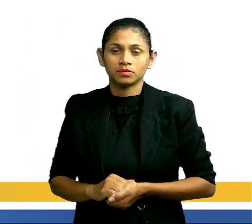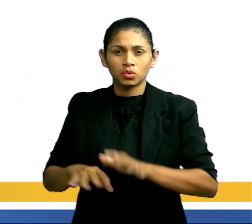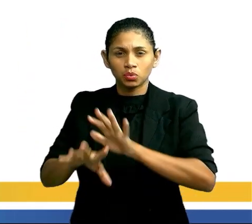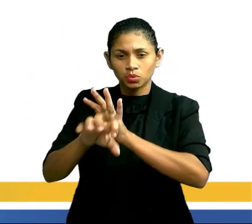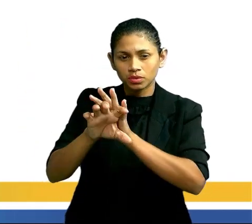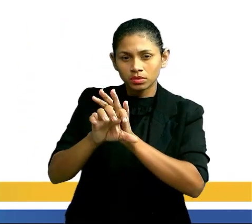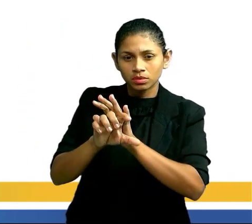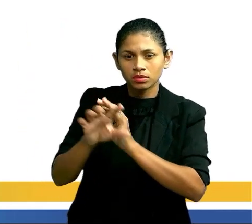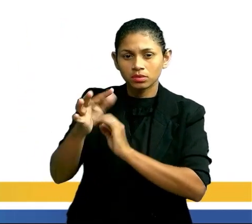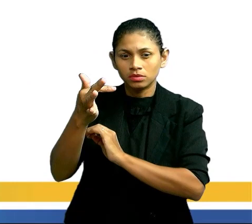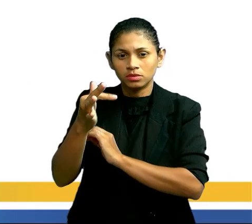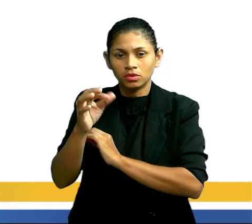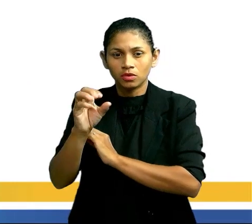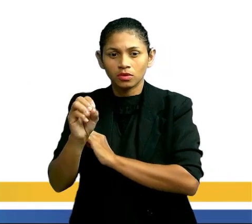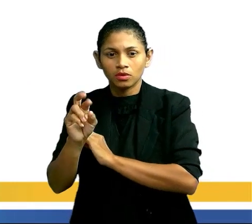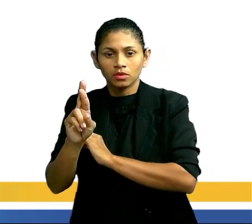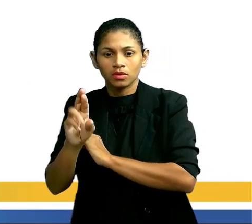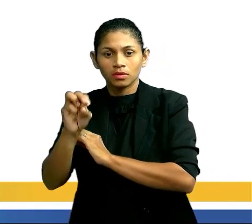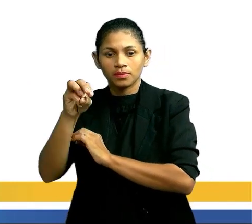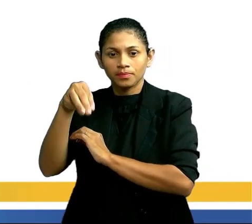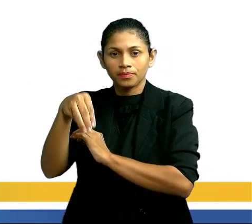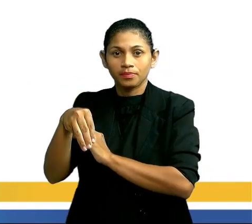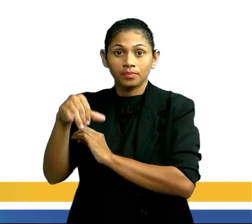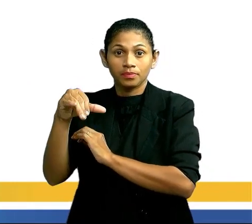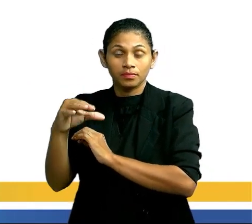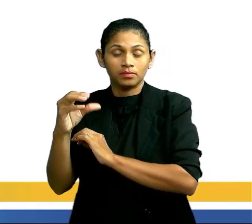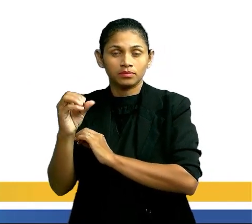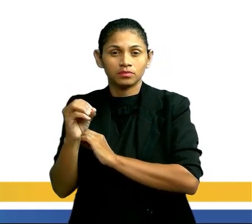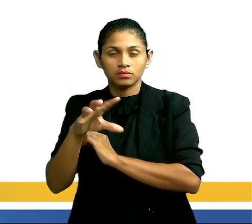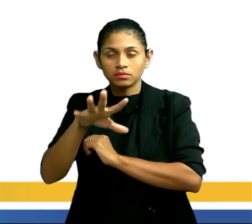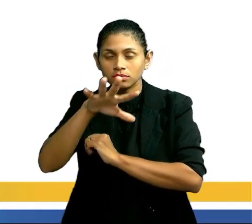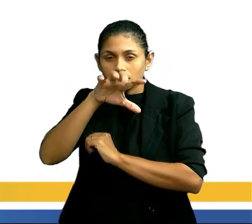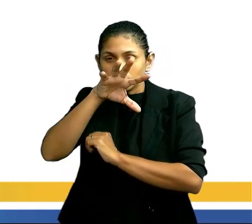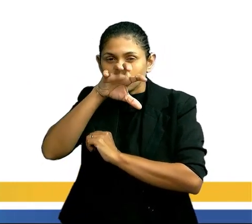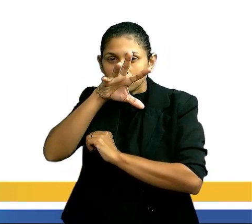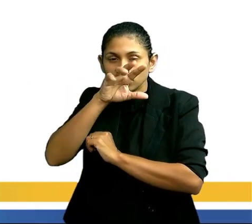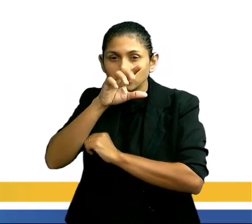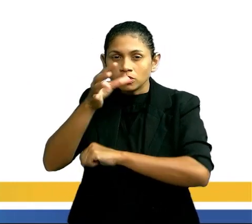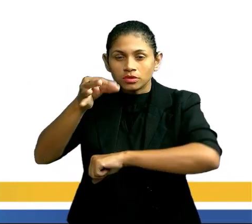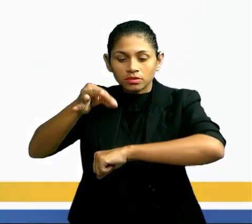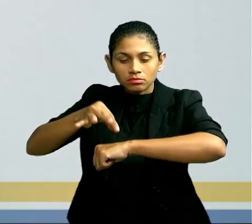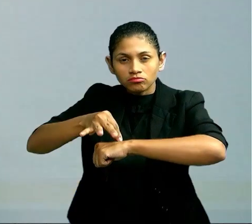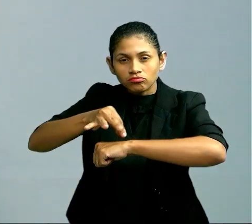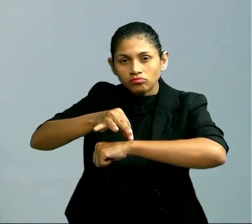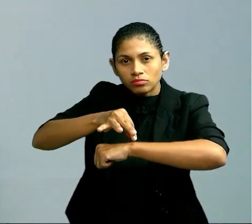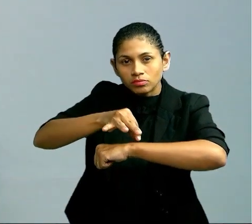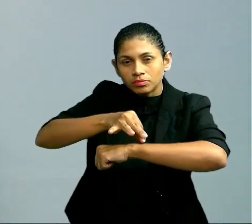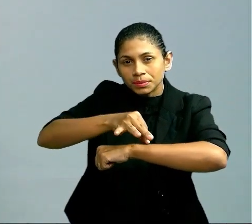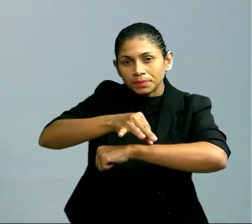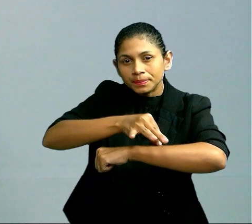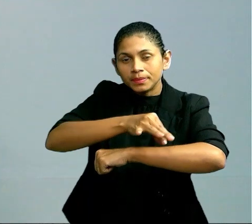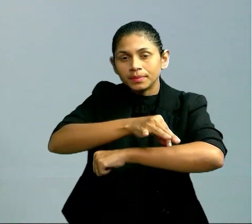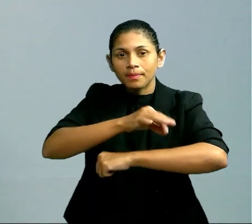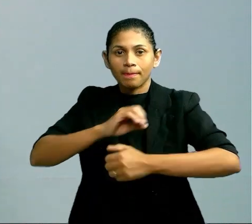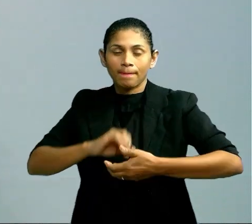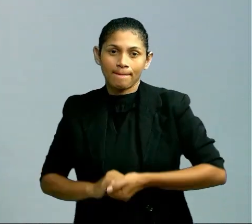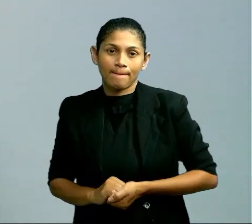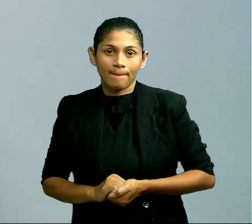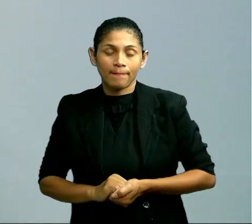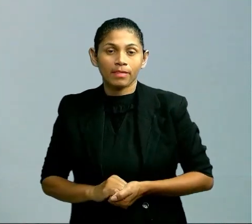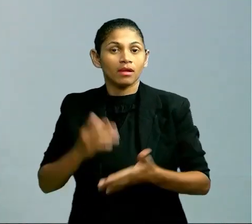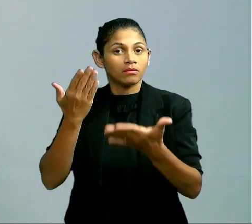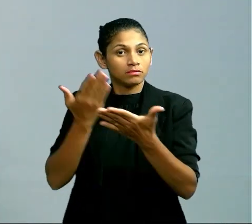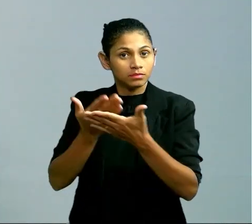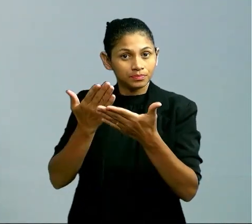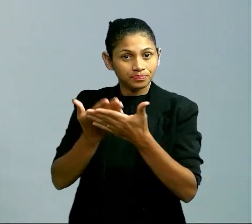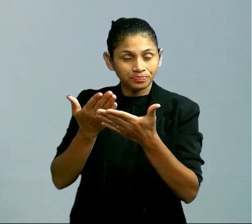é enfatizado pelo cheiro característico das formigas. Perfeito, pessoal? Então, pessoal, essa foi a nossa